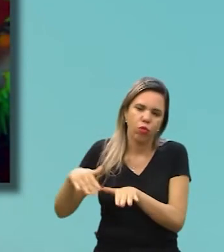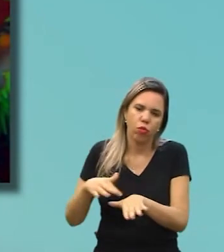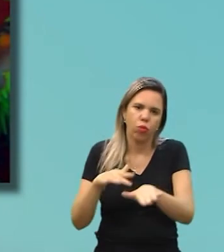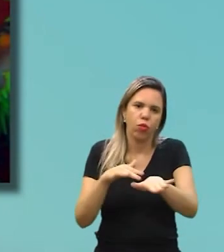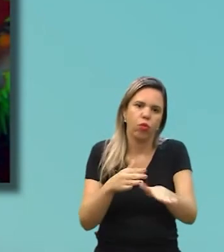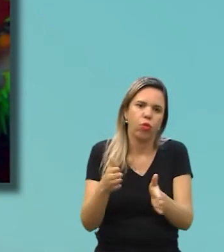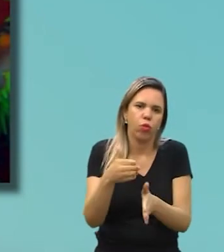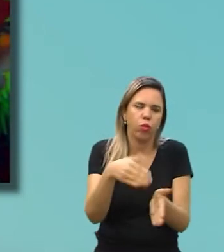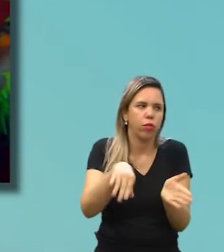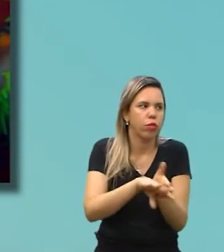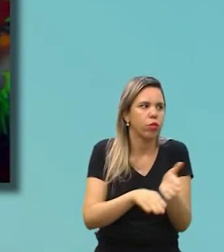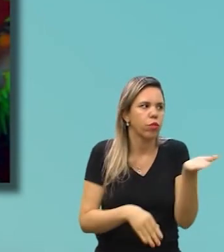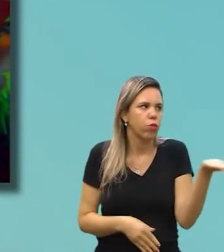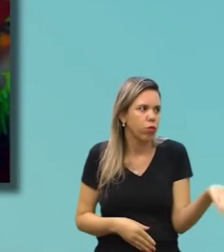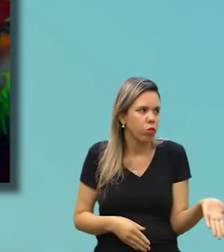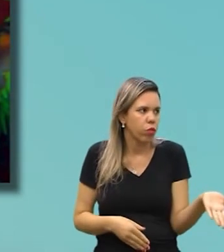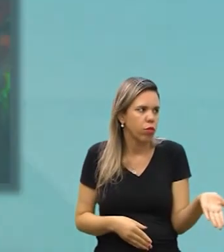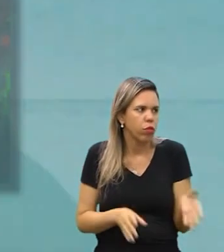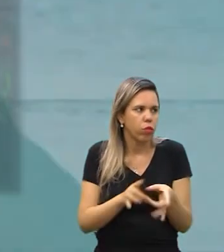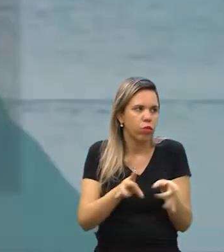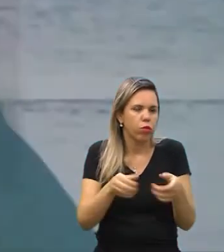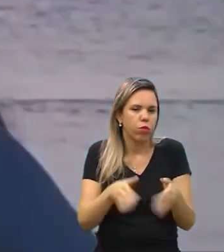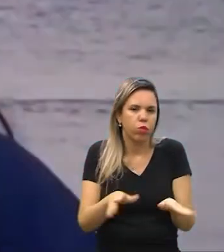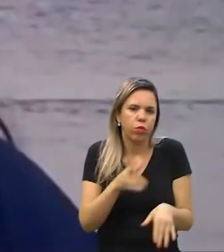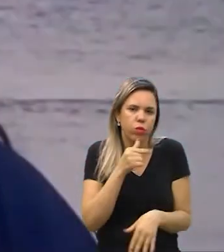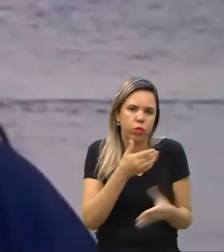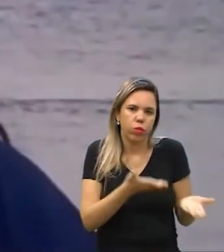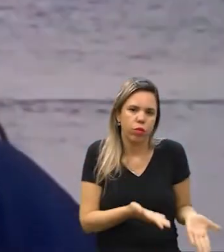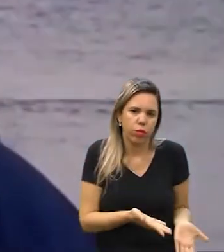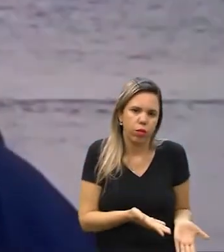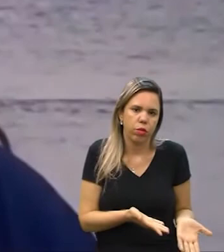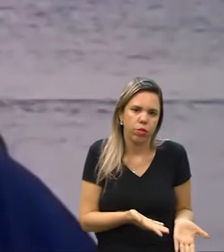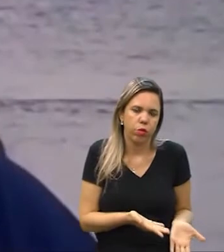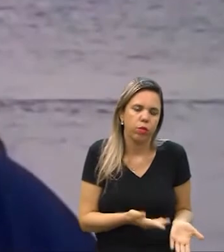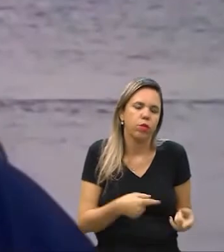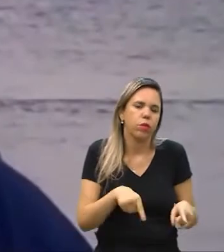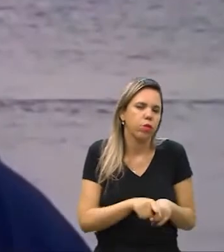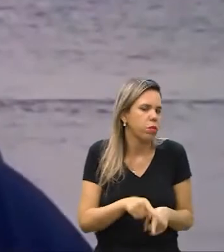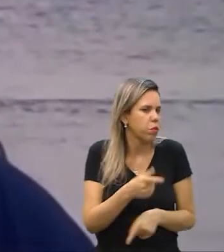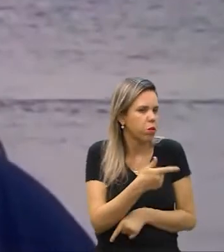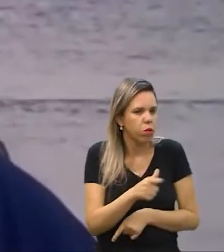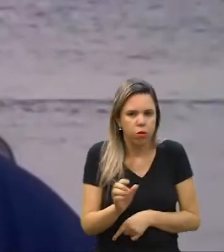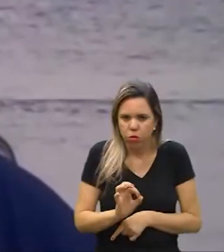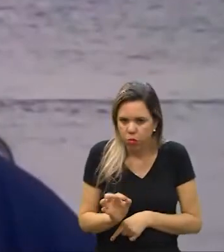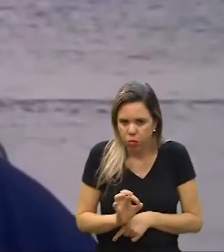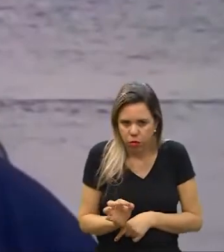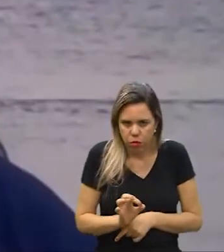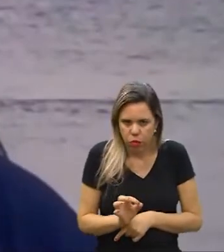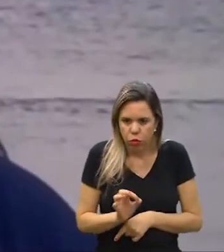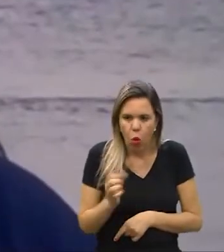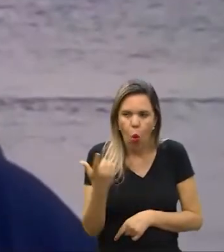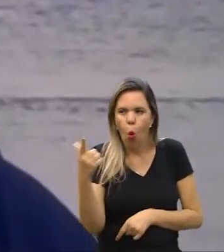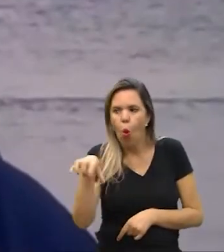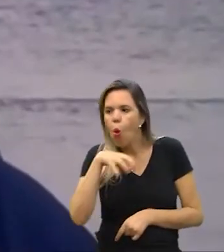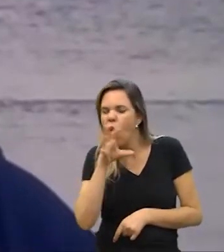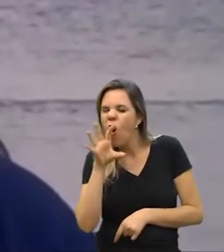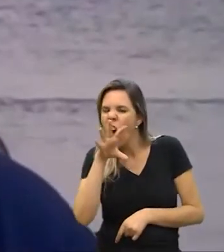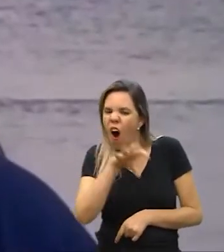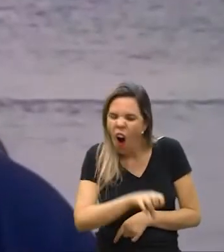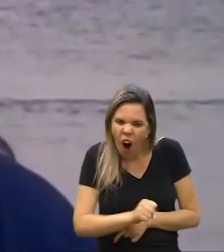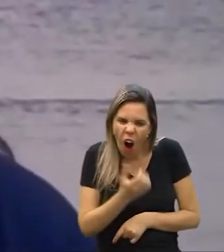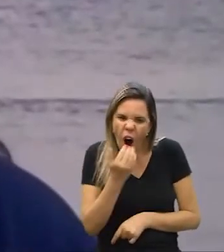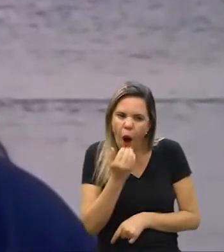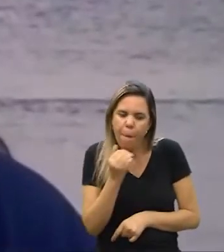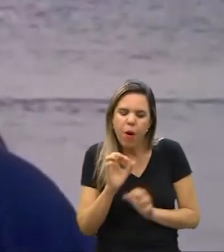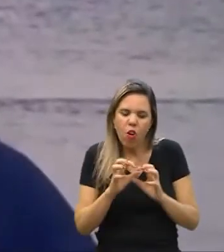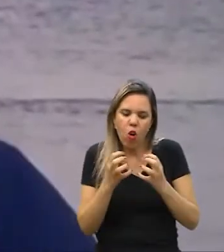aqui no Brasil, quando chega aqui eles têm que liberar essa água, e aí, como também não tem predadores para o coral-sol,